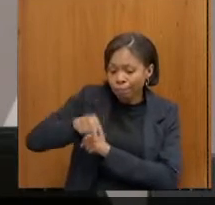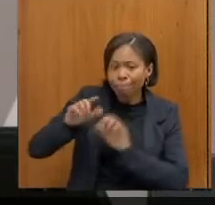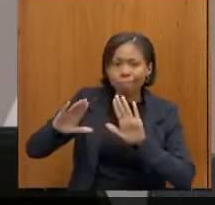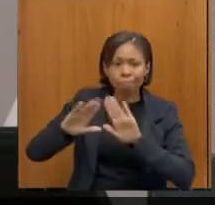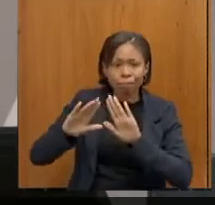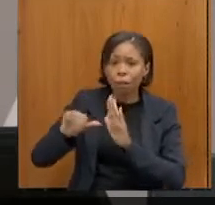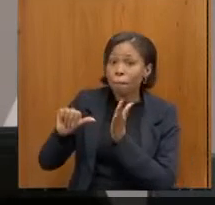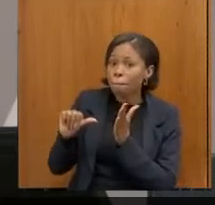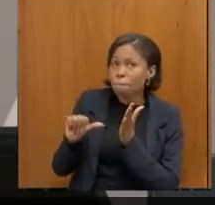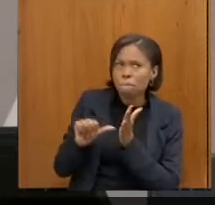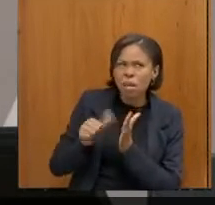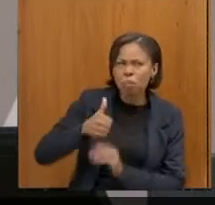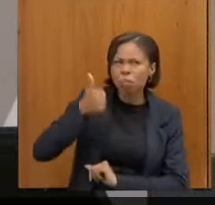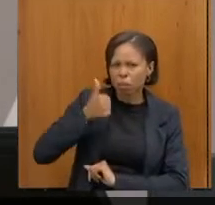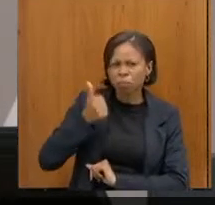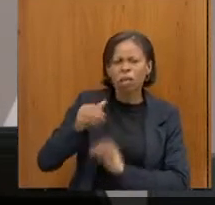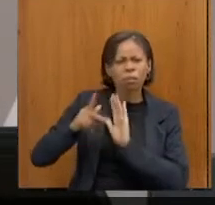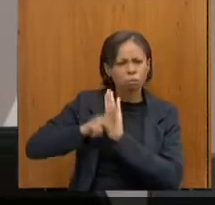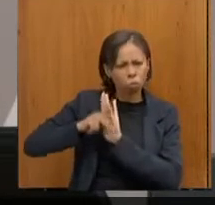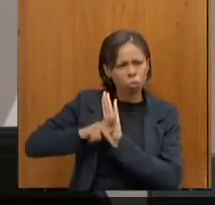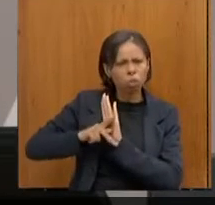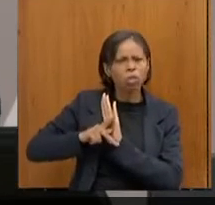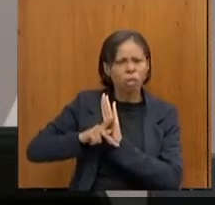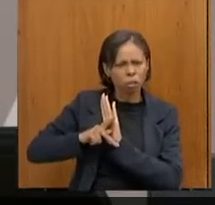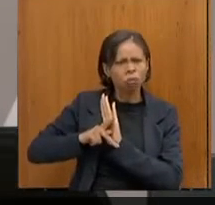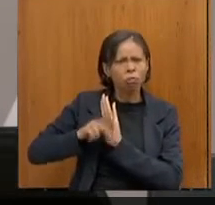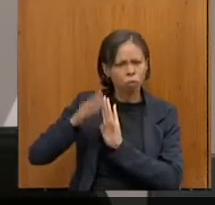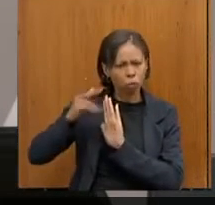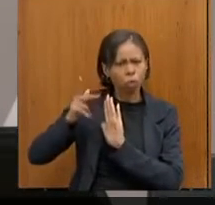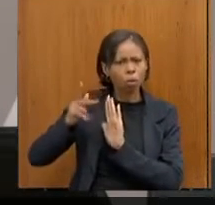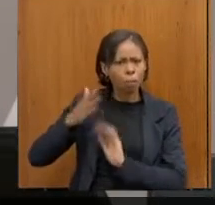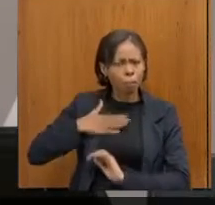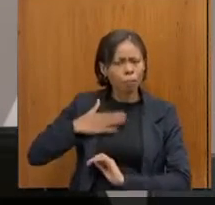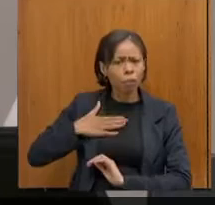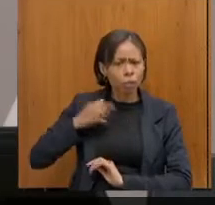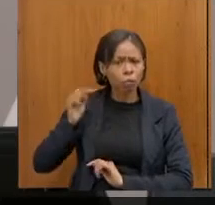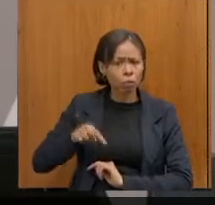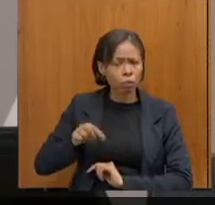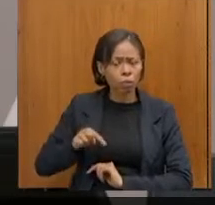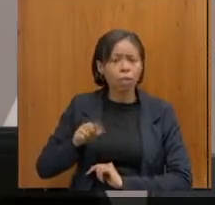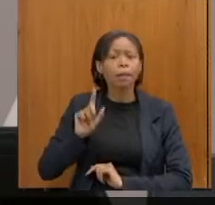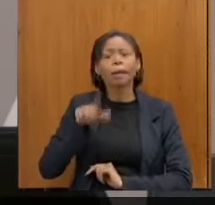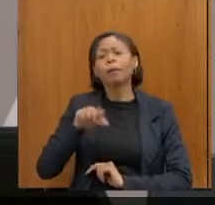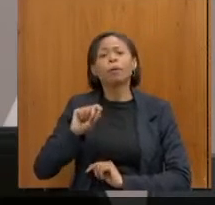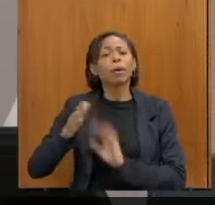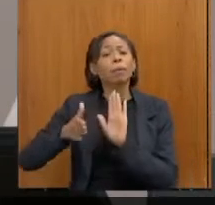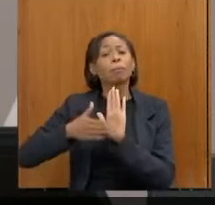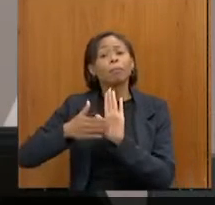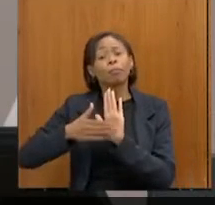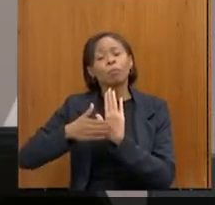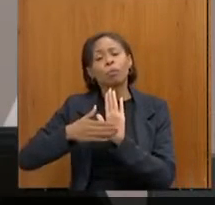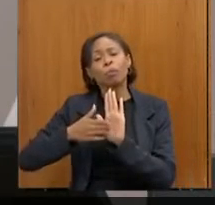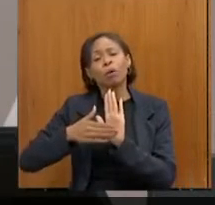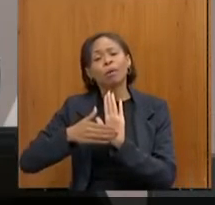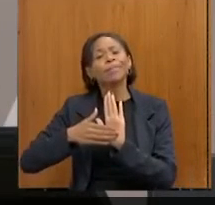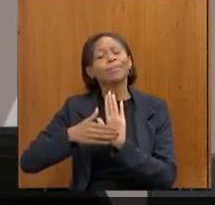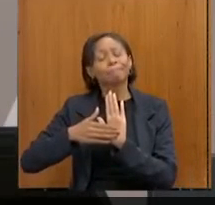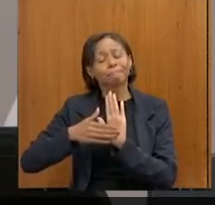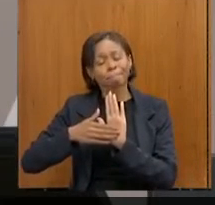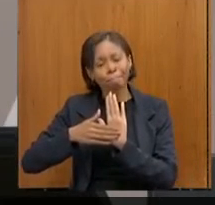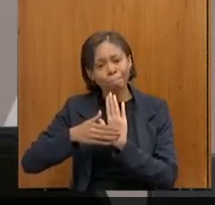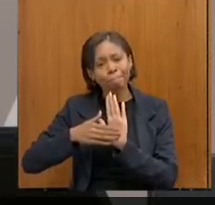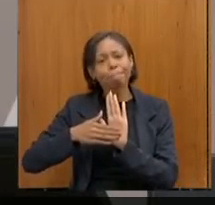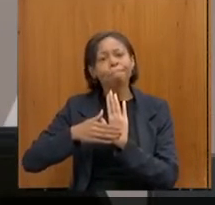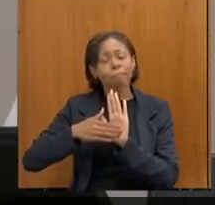preciso nos primeiros projetos a liderar o meu senhor sabe disso é propõe exatamente a